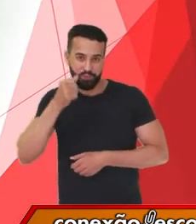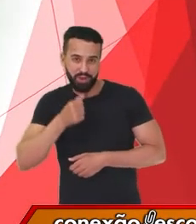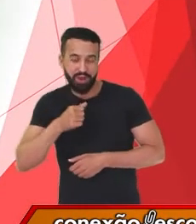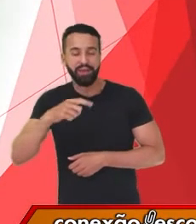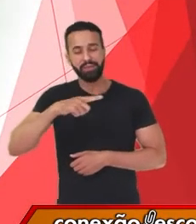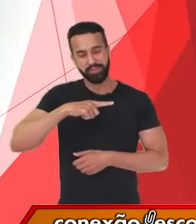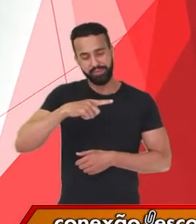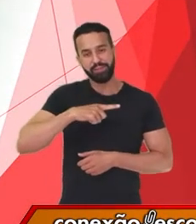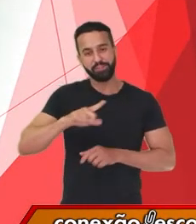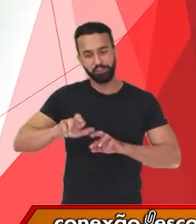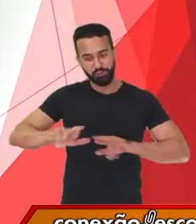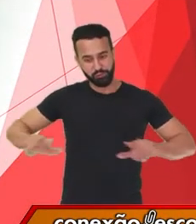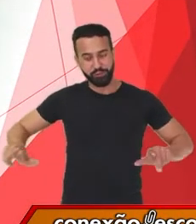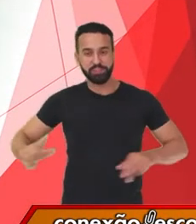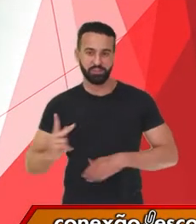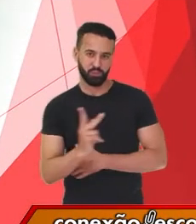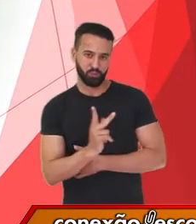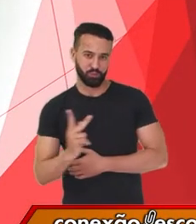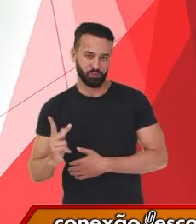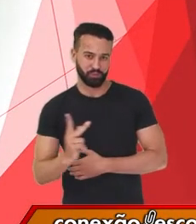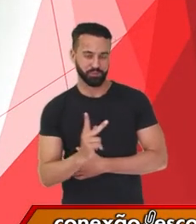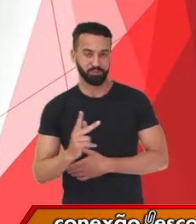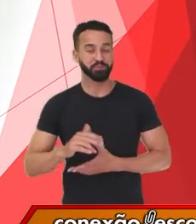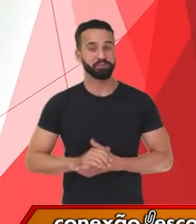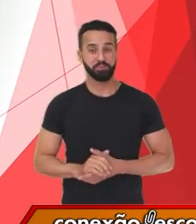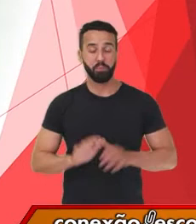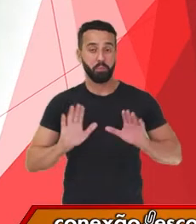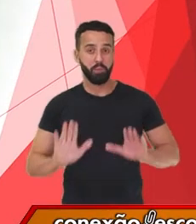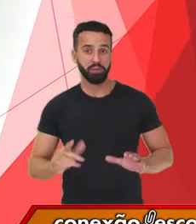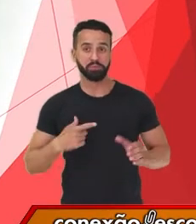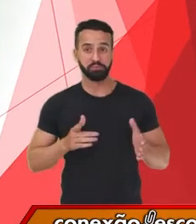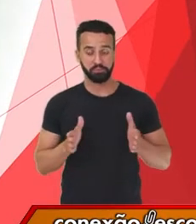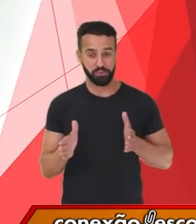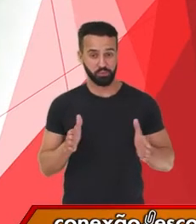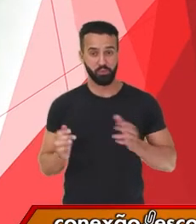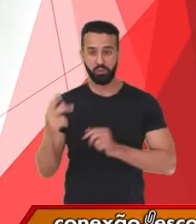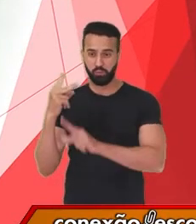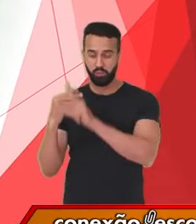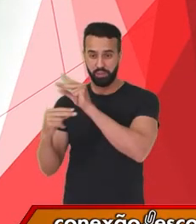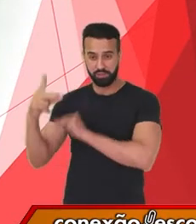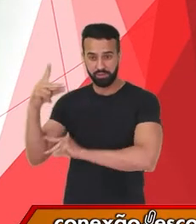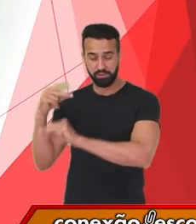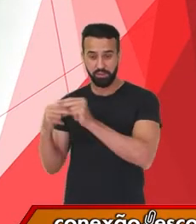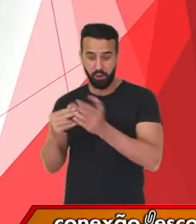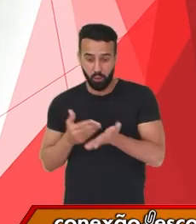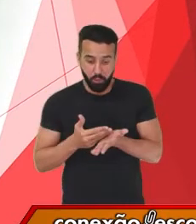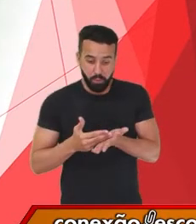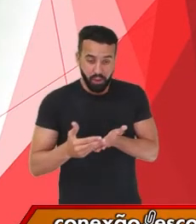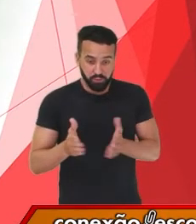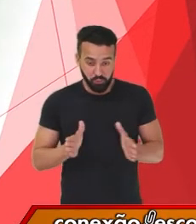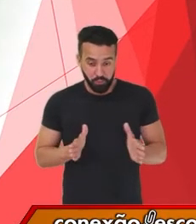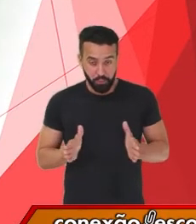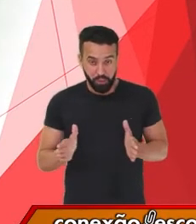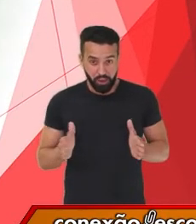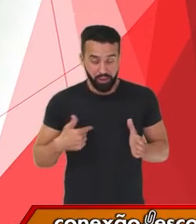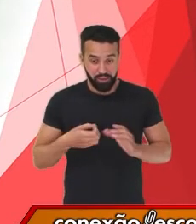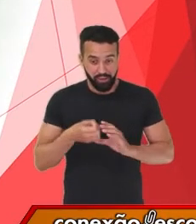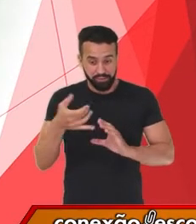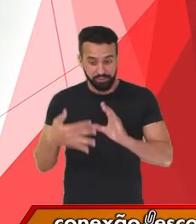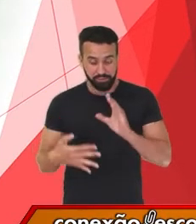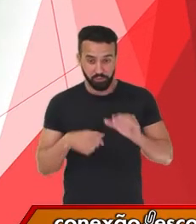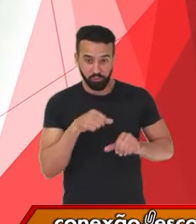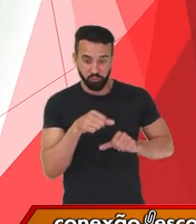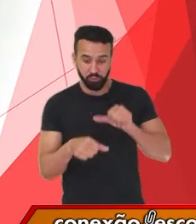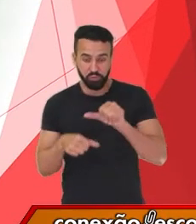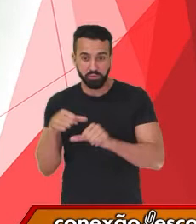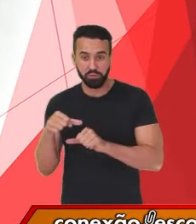meninos e meninas. Entretanto, na adolescência, com início na puberdade, acontecem o acentuamento